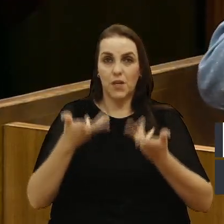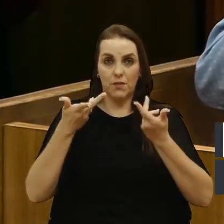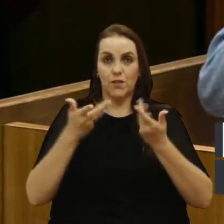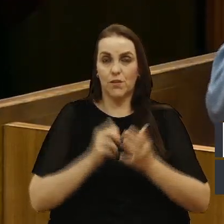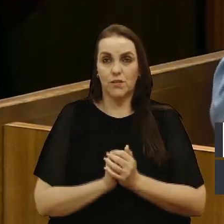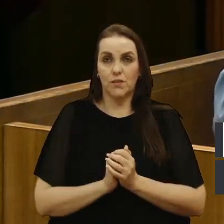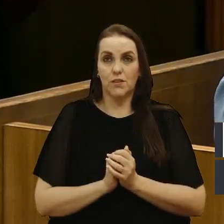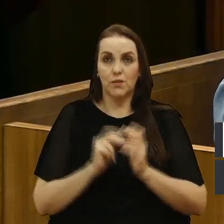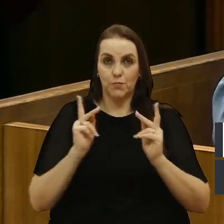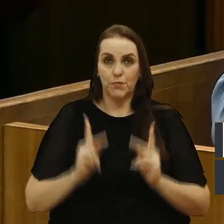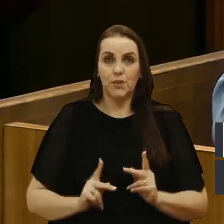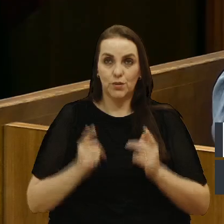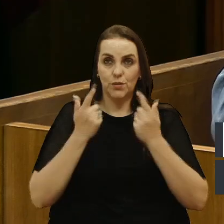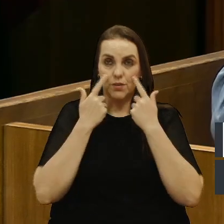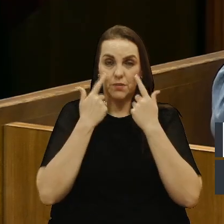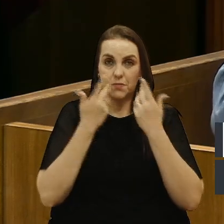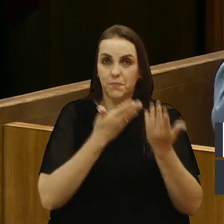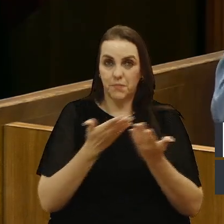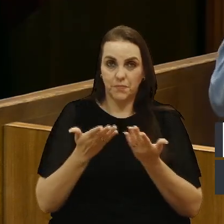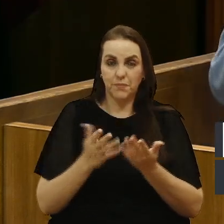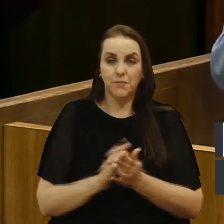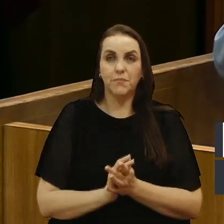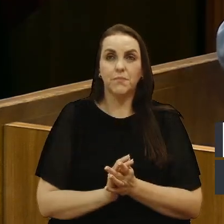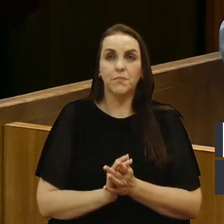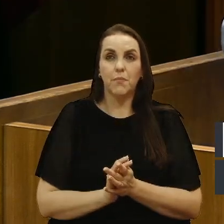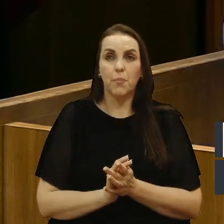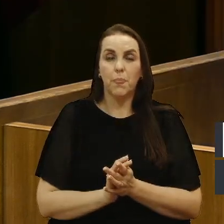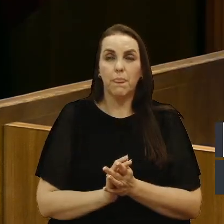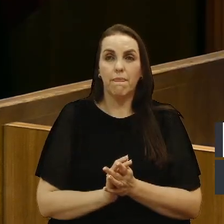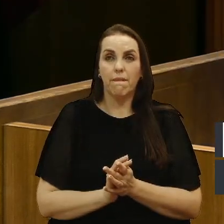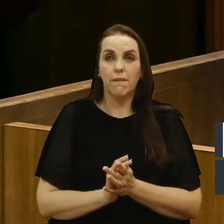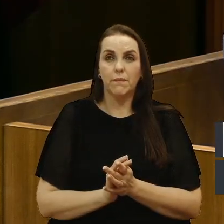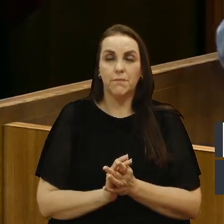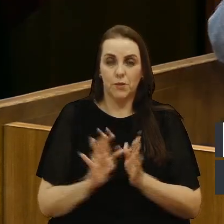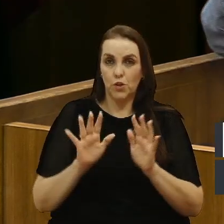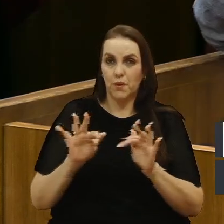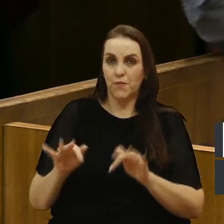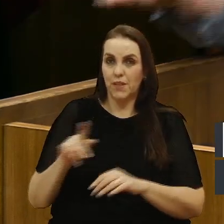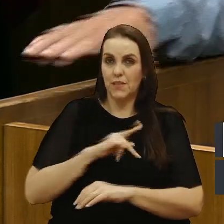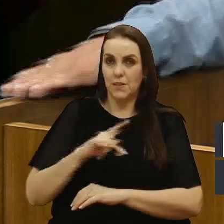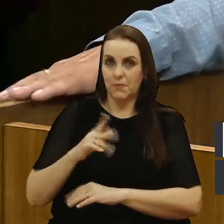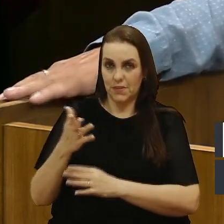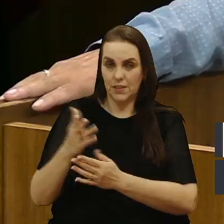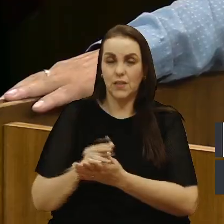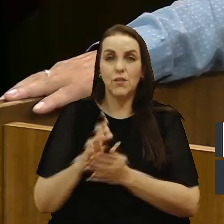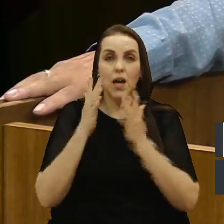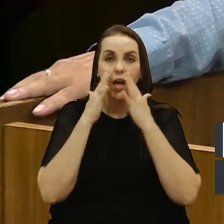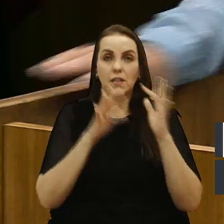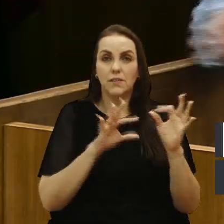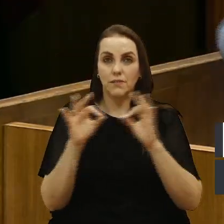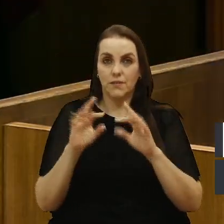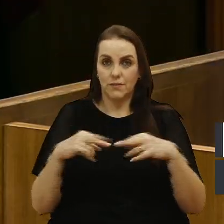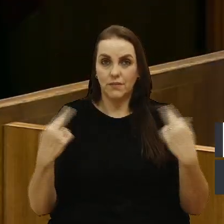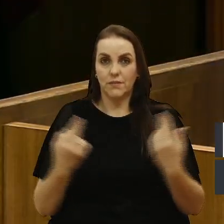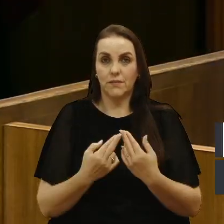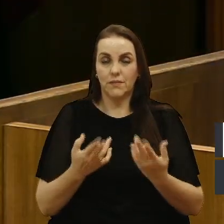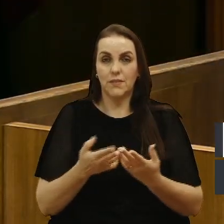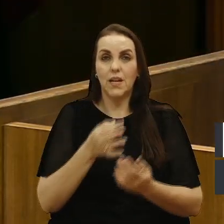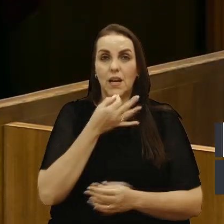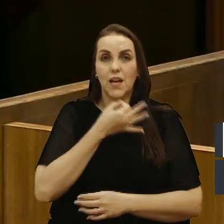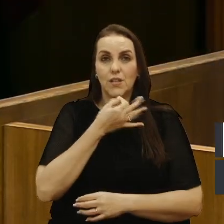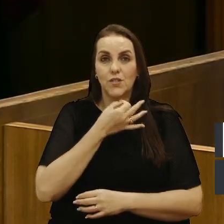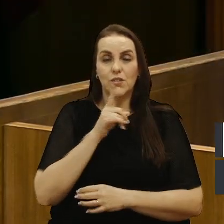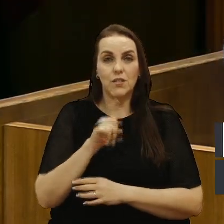pessoas assistem aqui, só para finalizar, senhor presidente, muitas pessoas assistindo à sessão acham que Caxias do Sul é uma